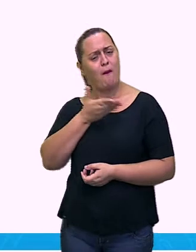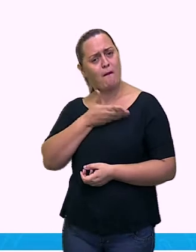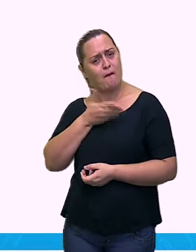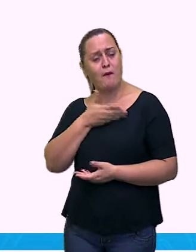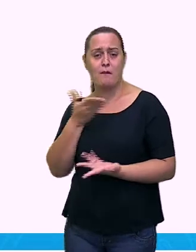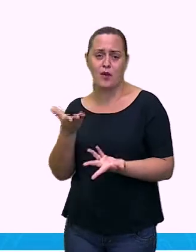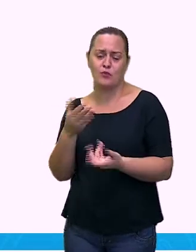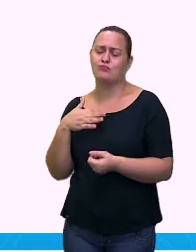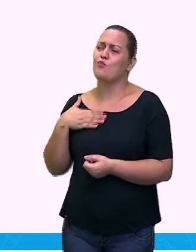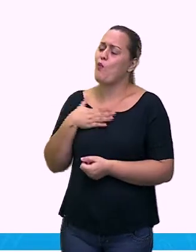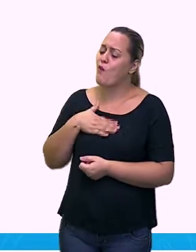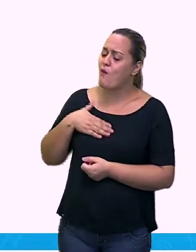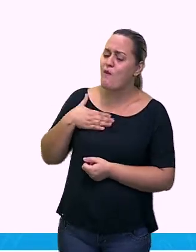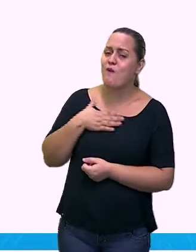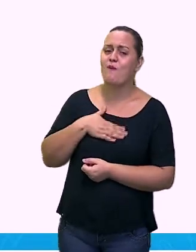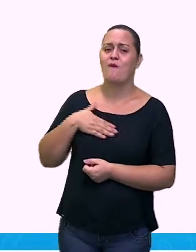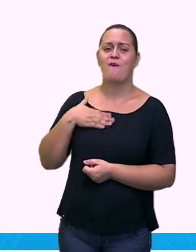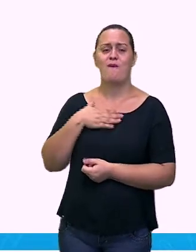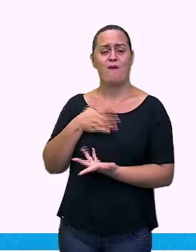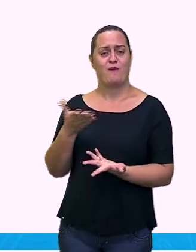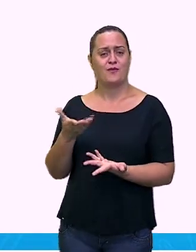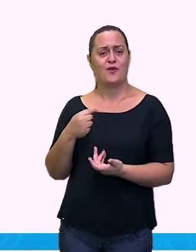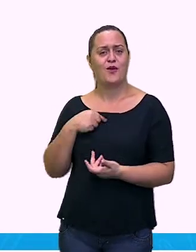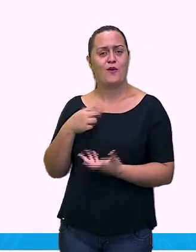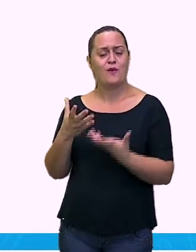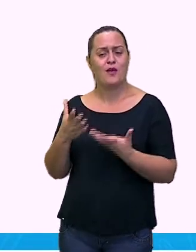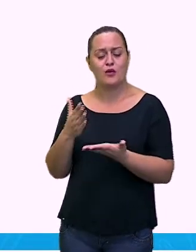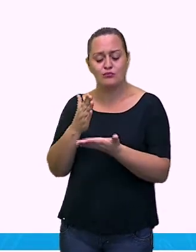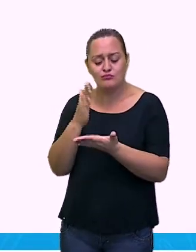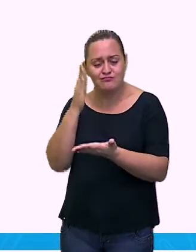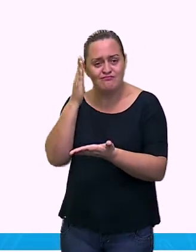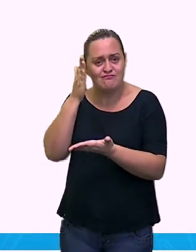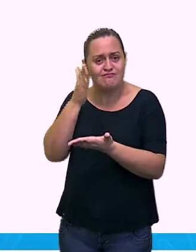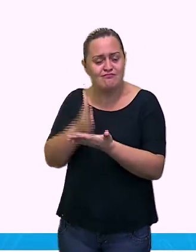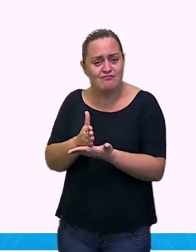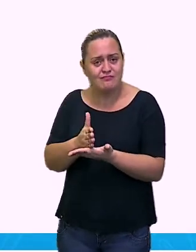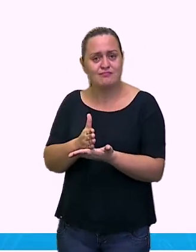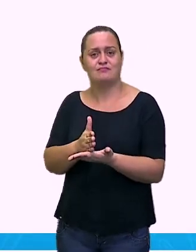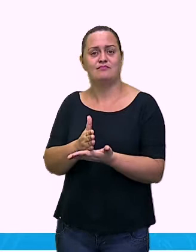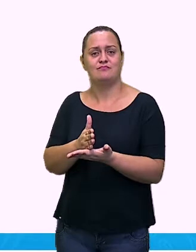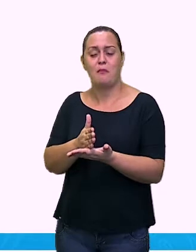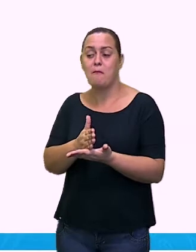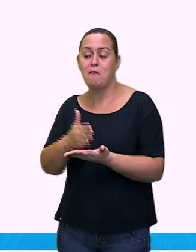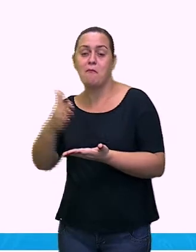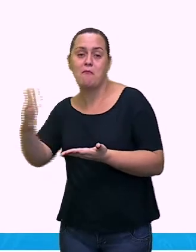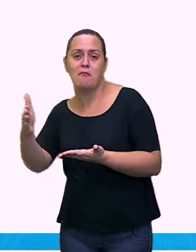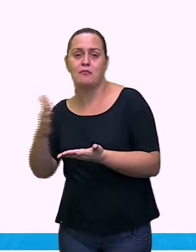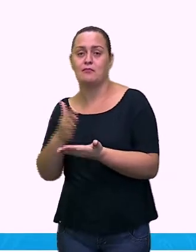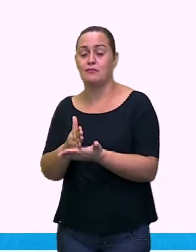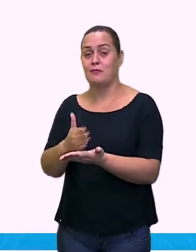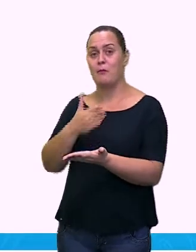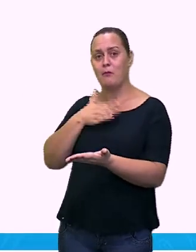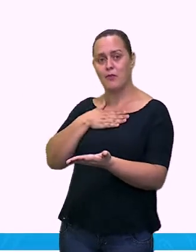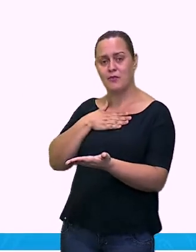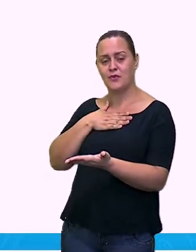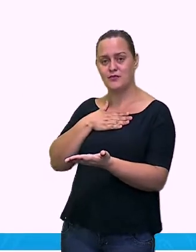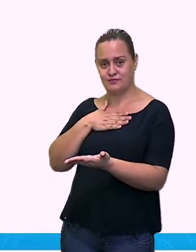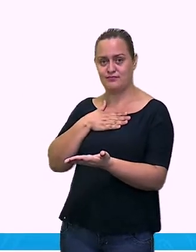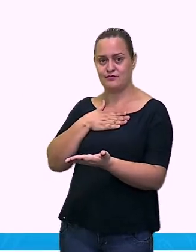quem eu gosto muito e eu vou dar a metade ou seja o